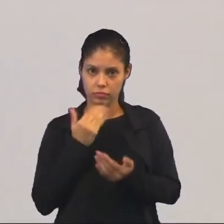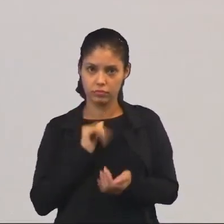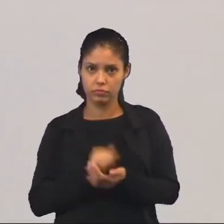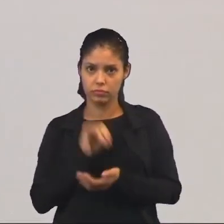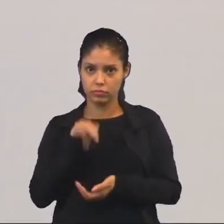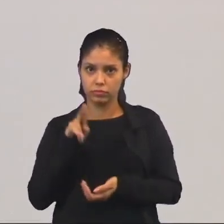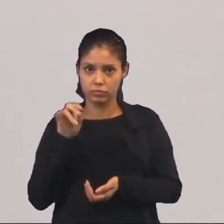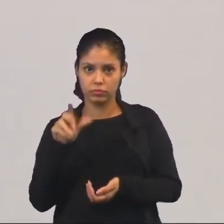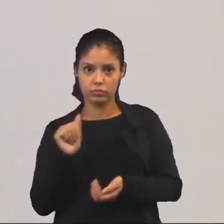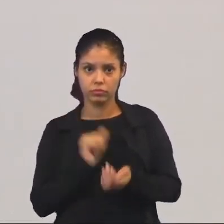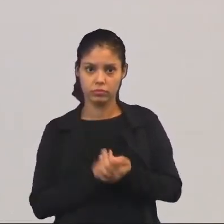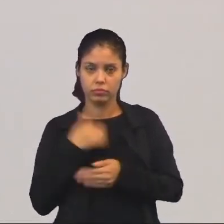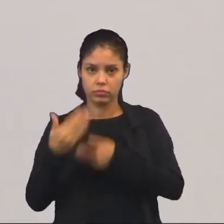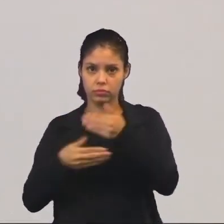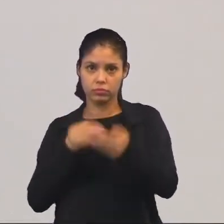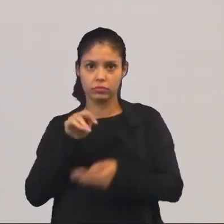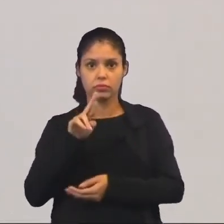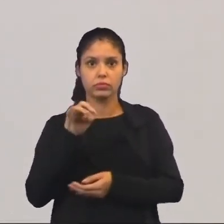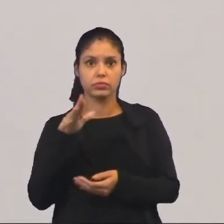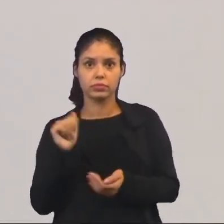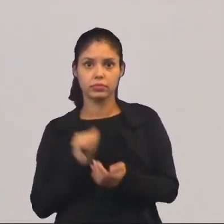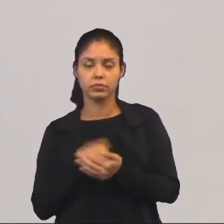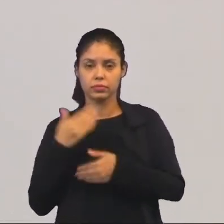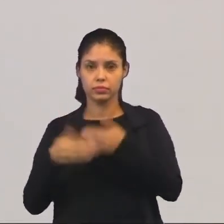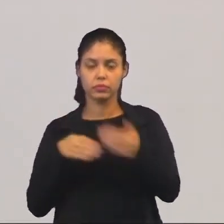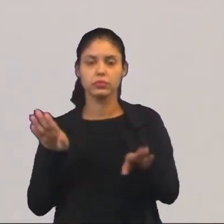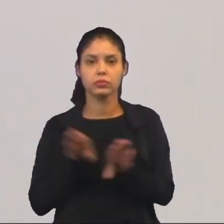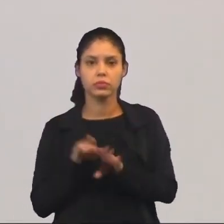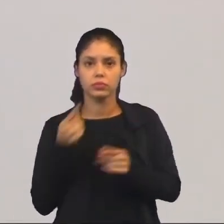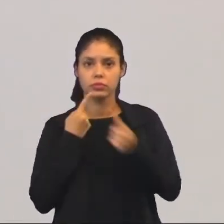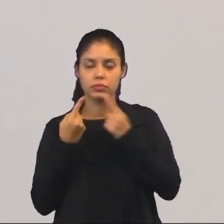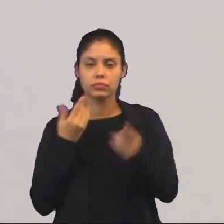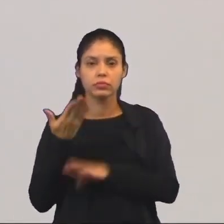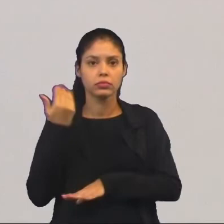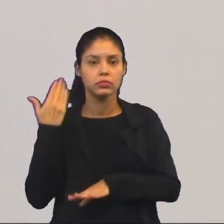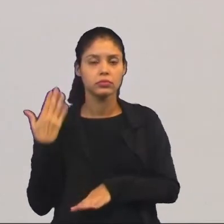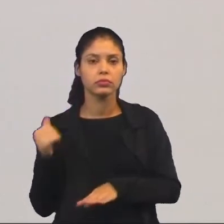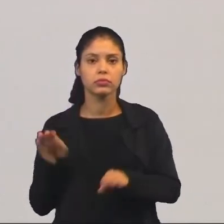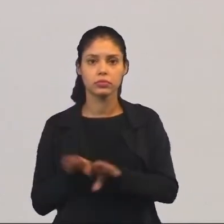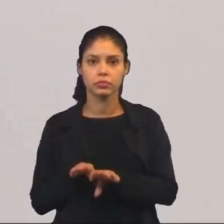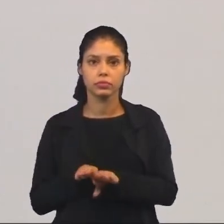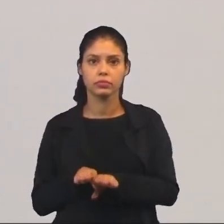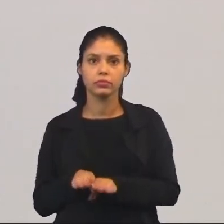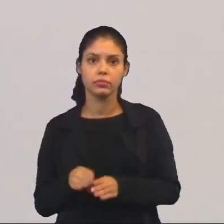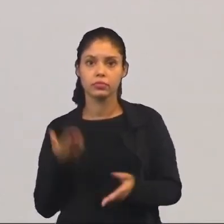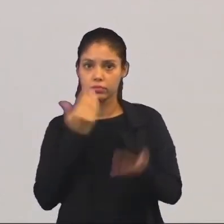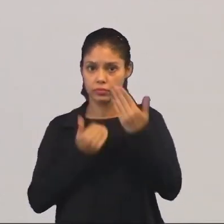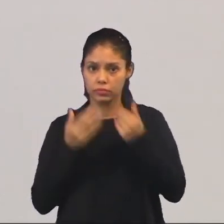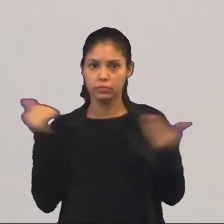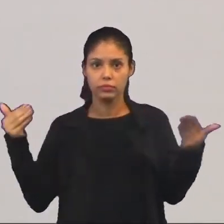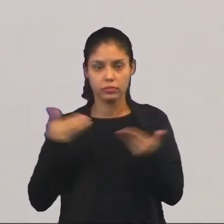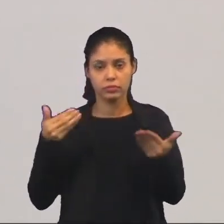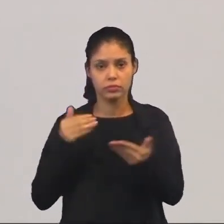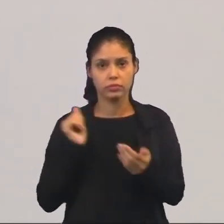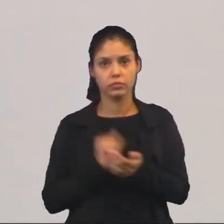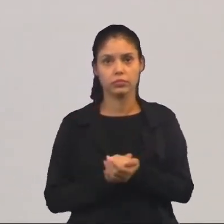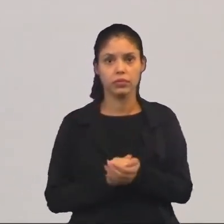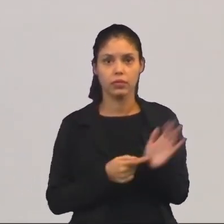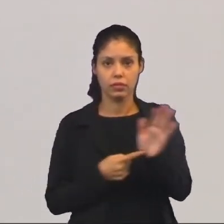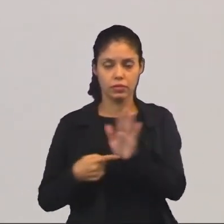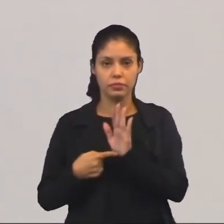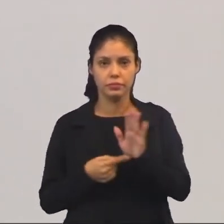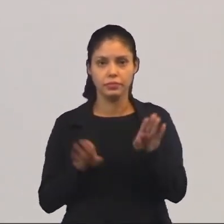in natura, processados e ultraprocessados. Conversamos anteriormente sobre as diferenças entre esses alimentos e agora eu vou